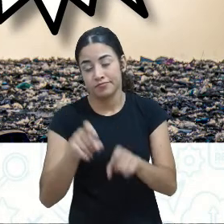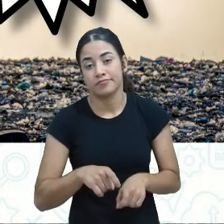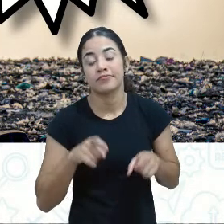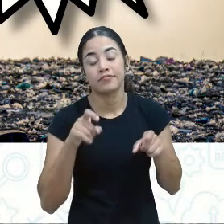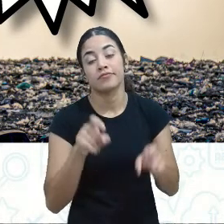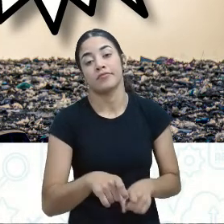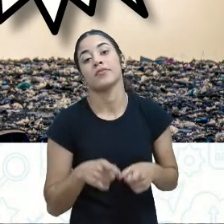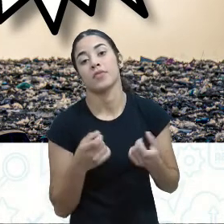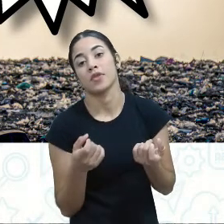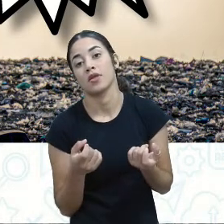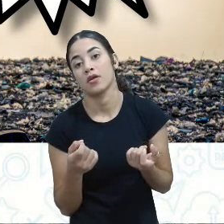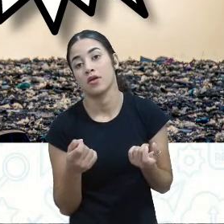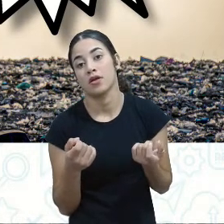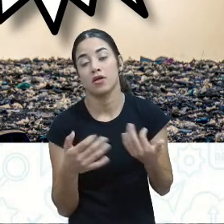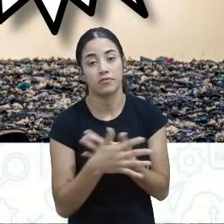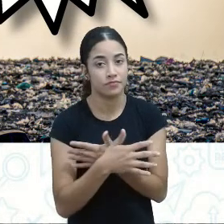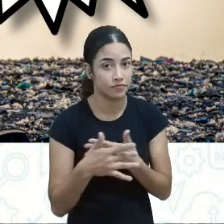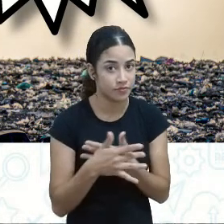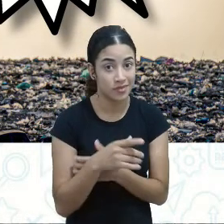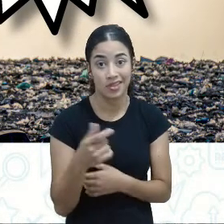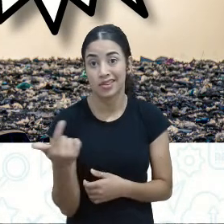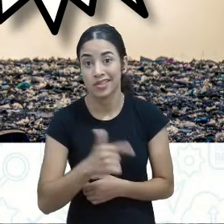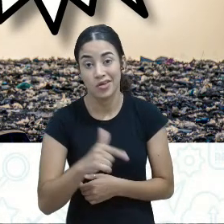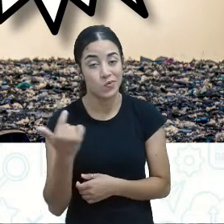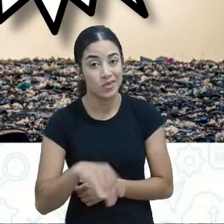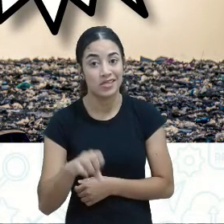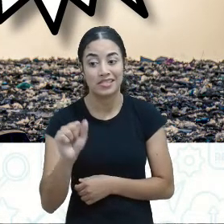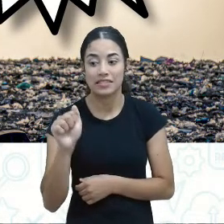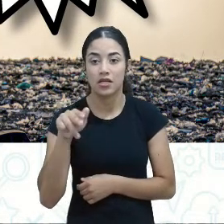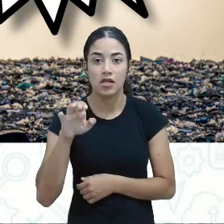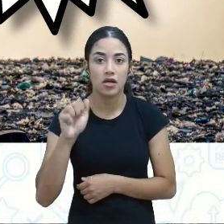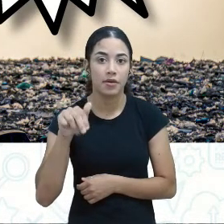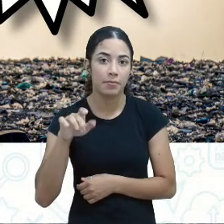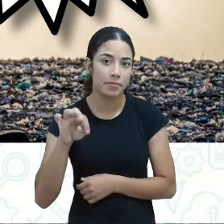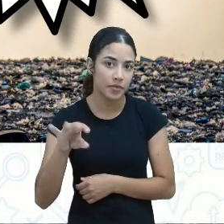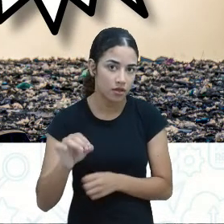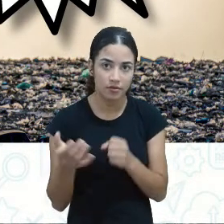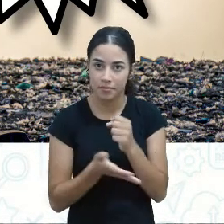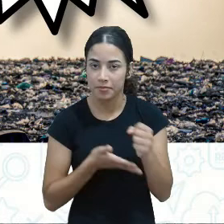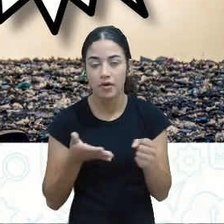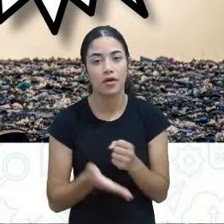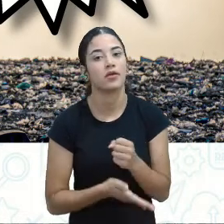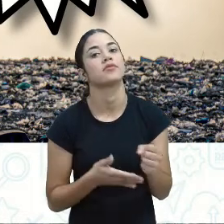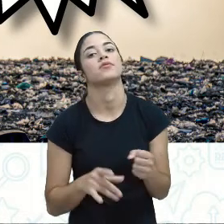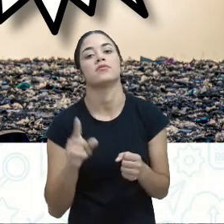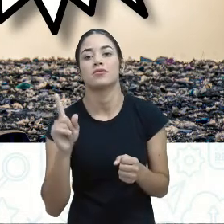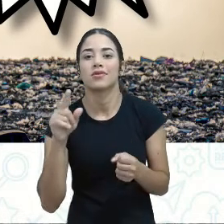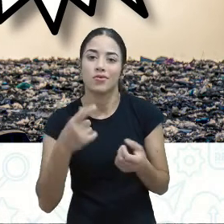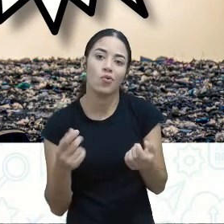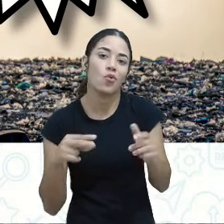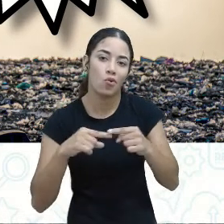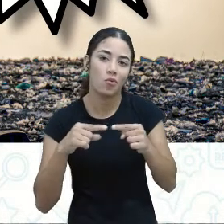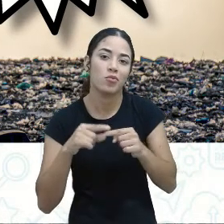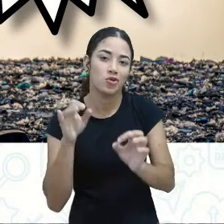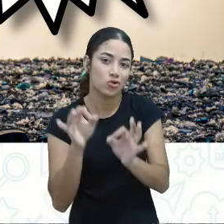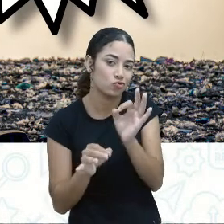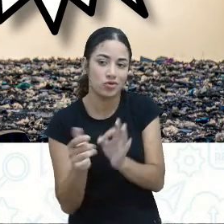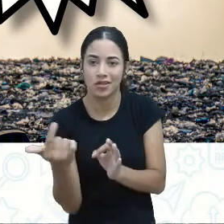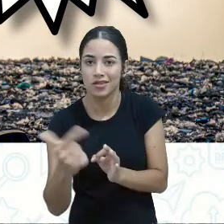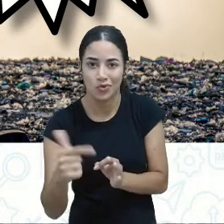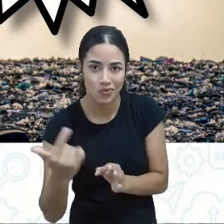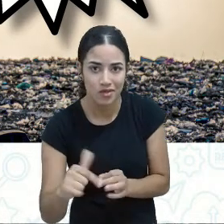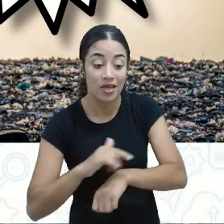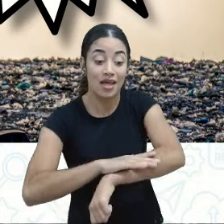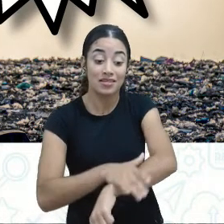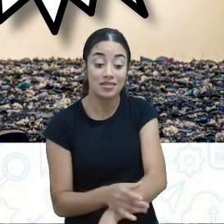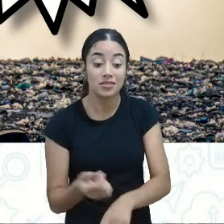saneamento básico, também a gente estava falando, né, que são aí fatores que determinam essa questão de injustiça ambiental, racismo